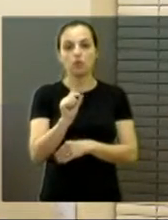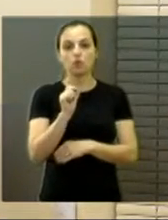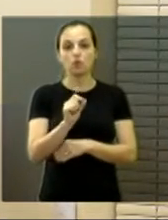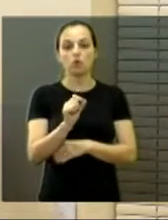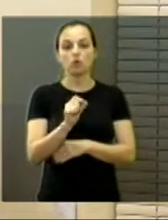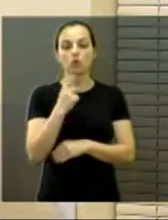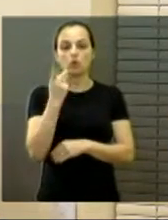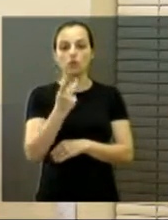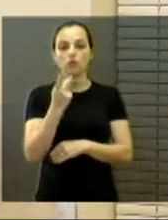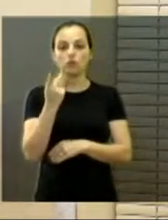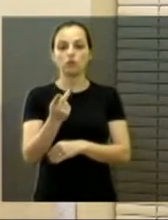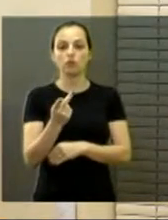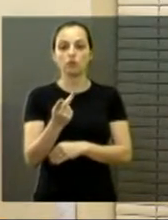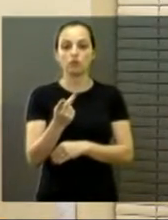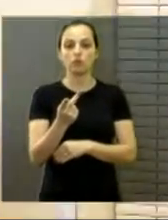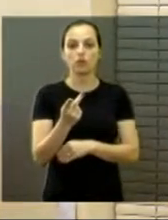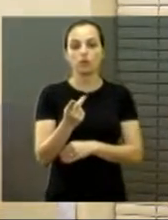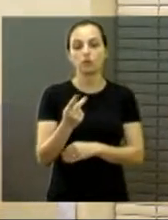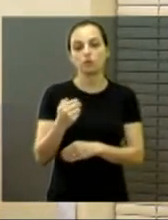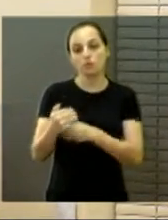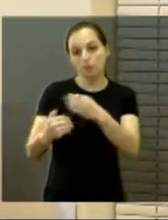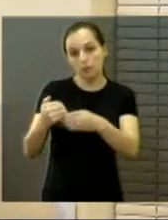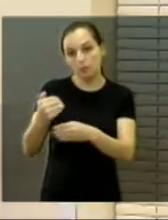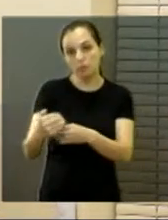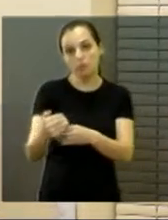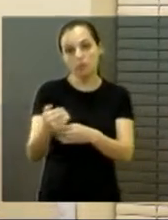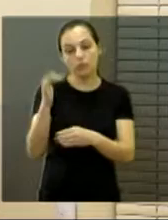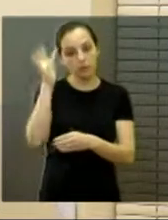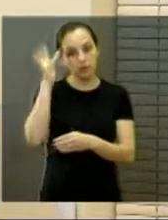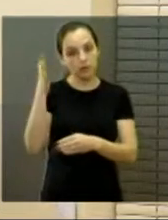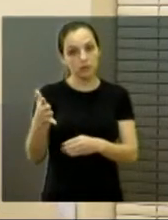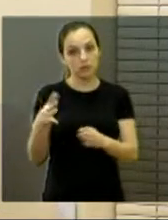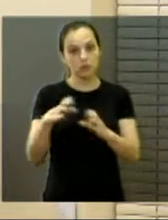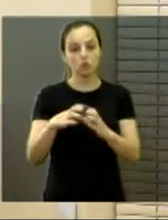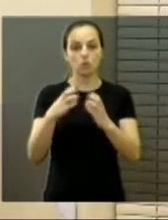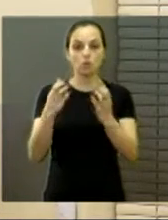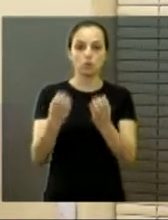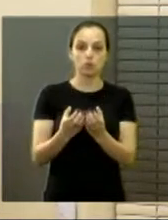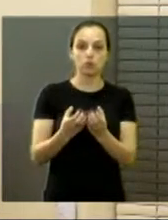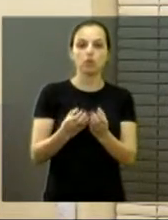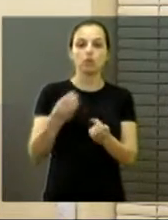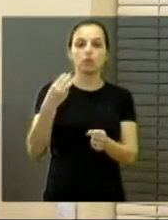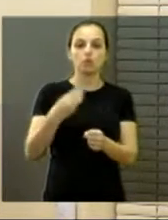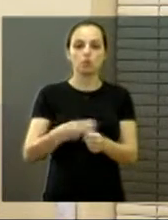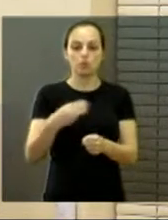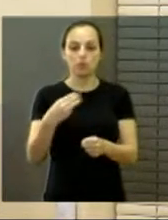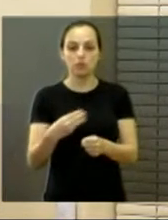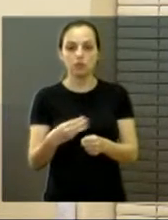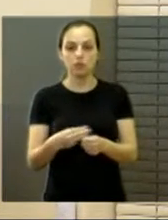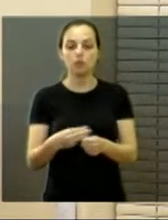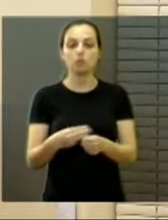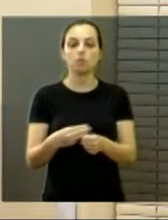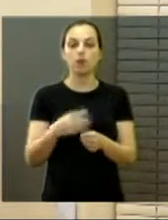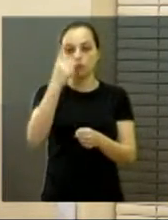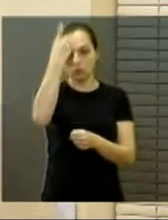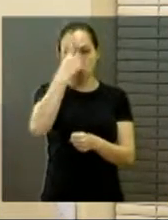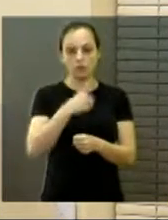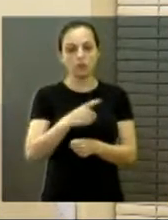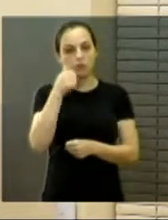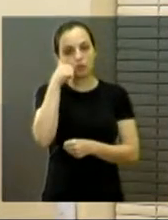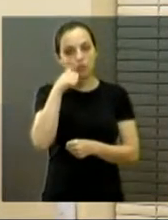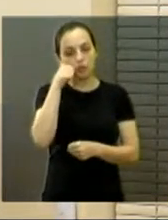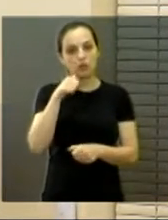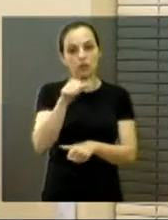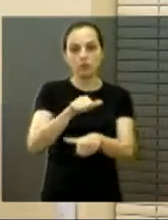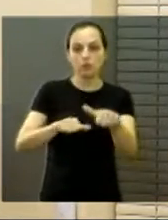quando faz ou segue a decisão do Conselho Municipal dos Direitos das Mulheres em